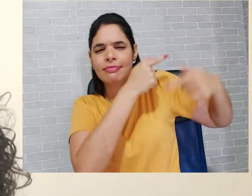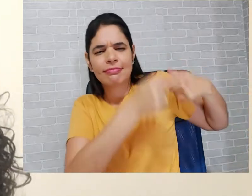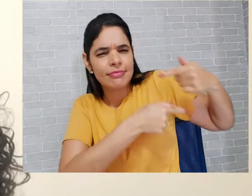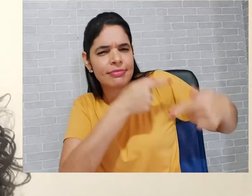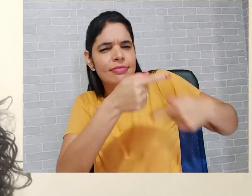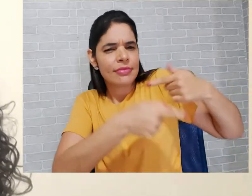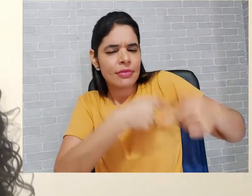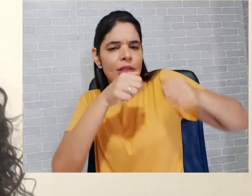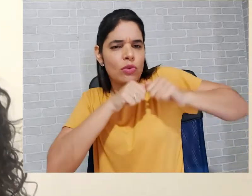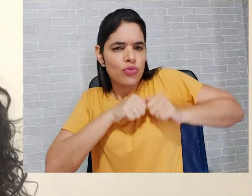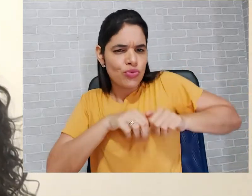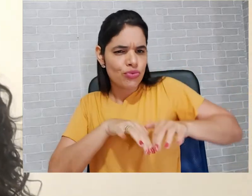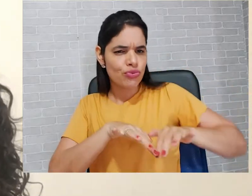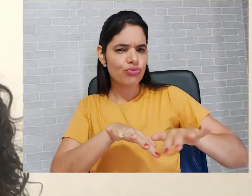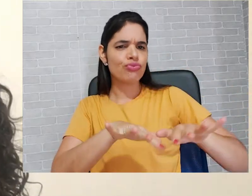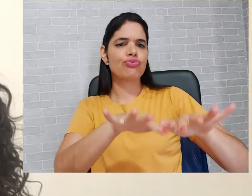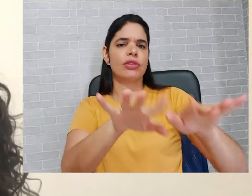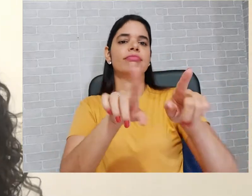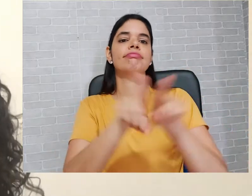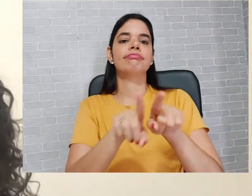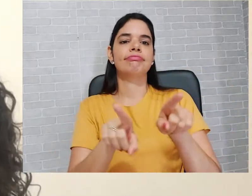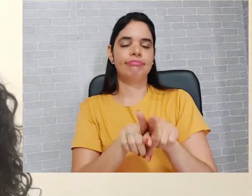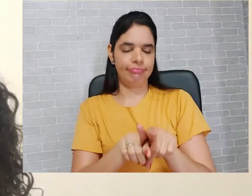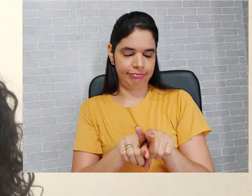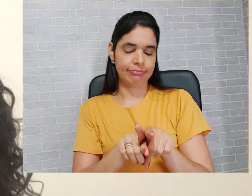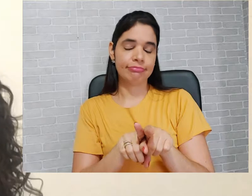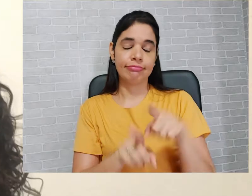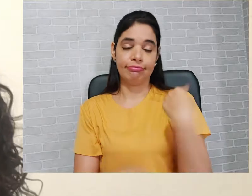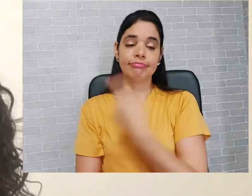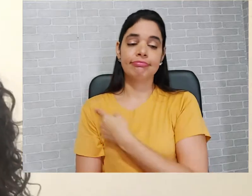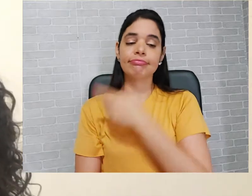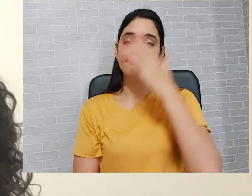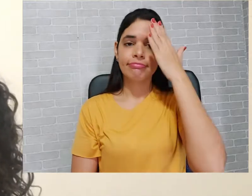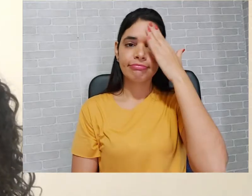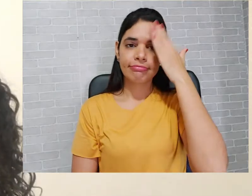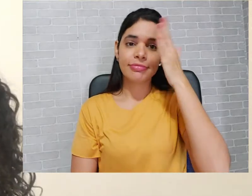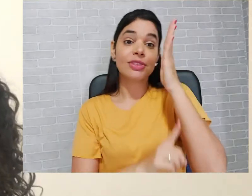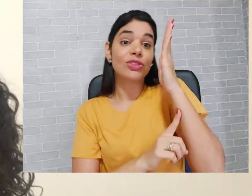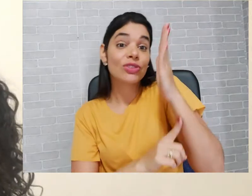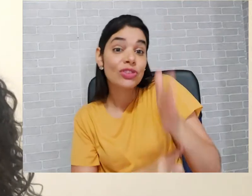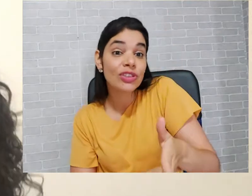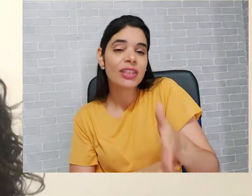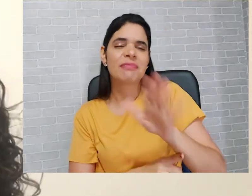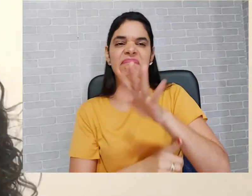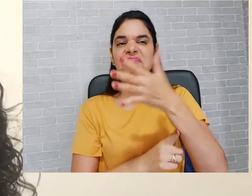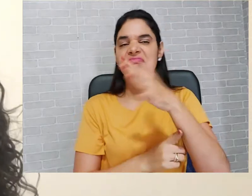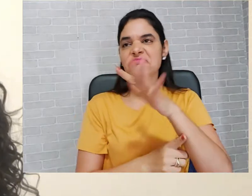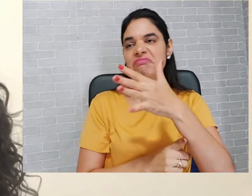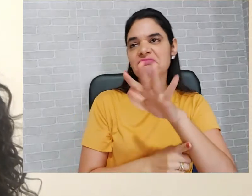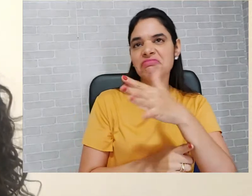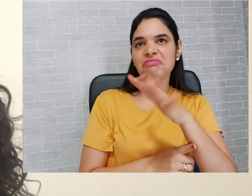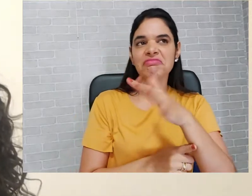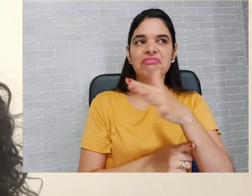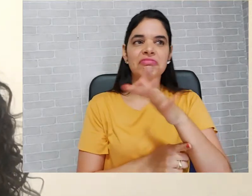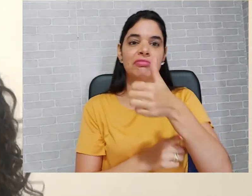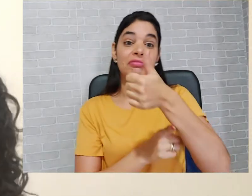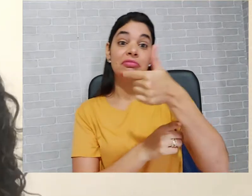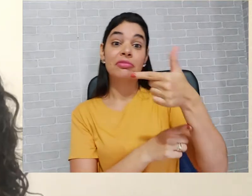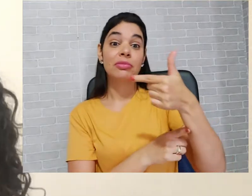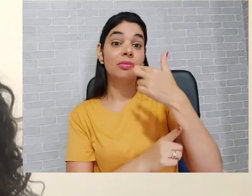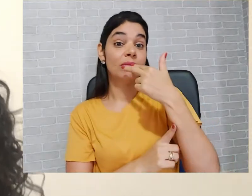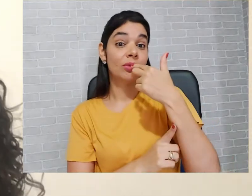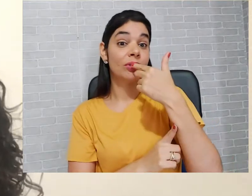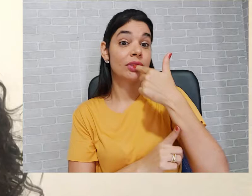geração, como nós comentamos sobre o créole, nós já foram aí contabilizados aproximadamente